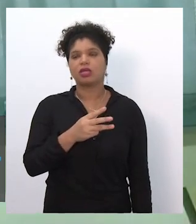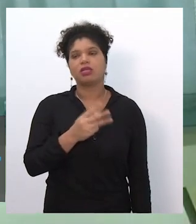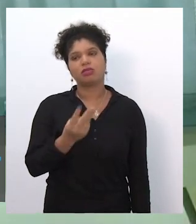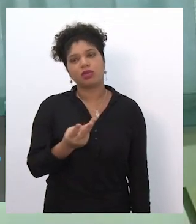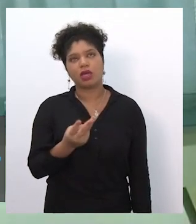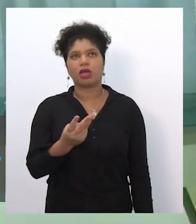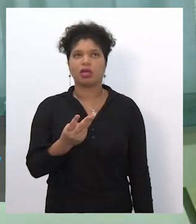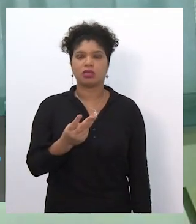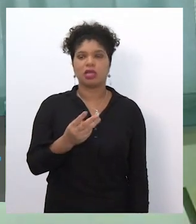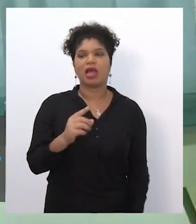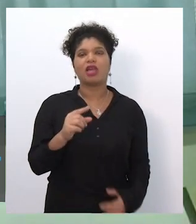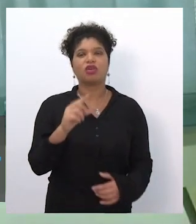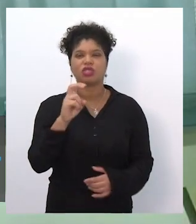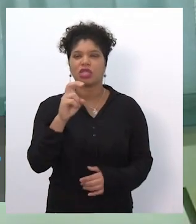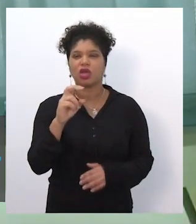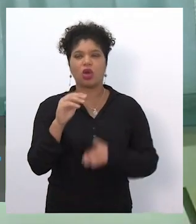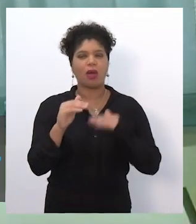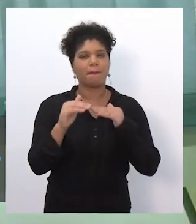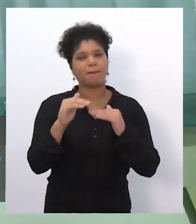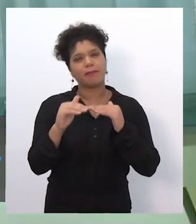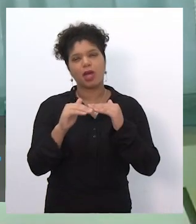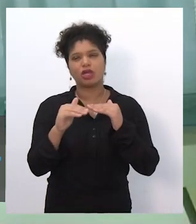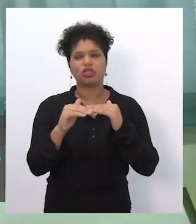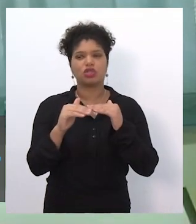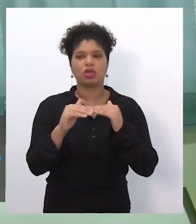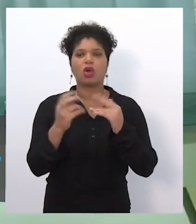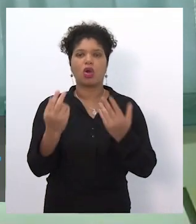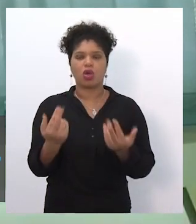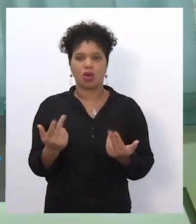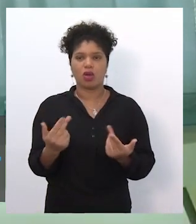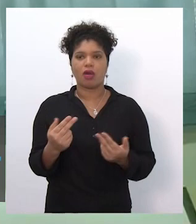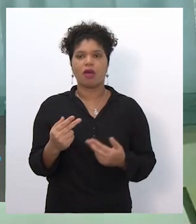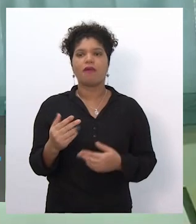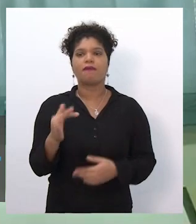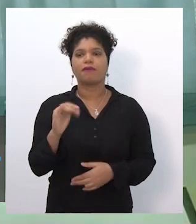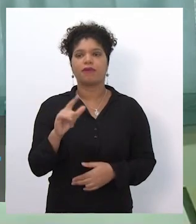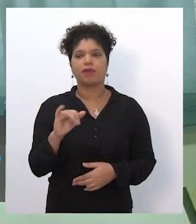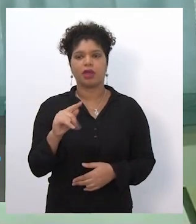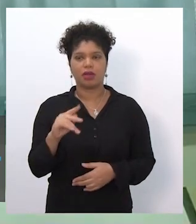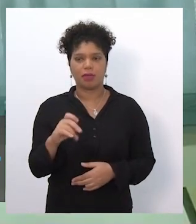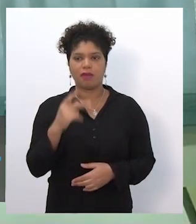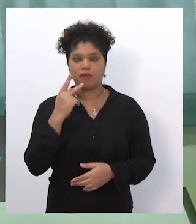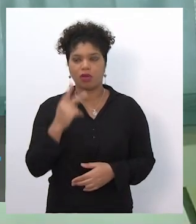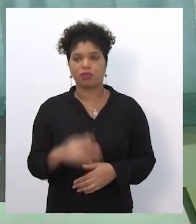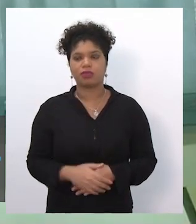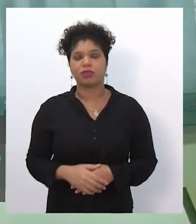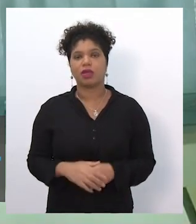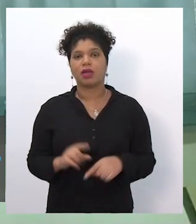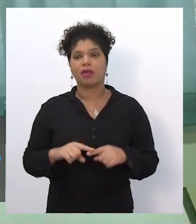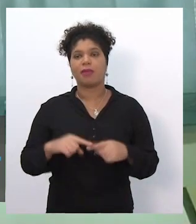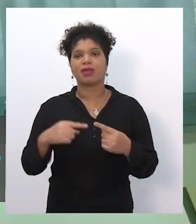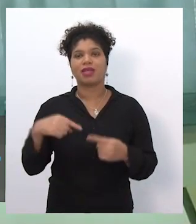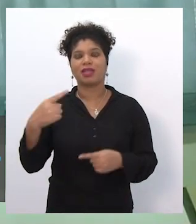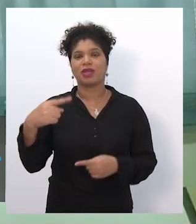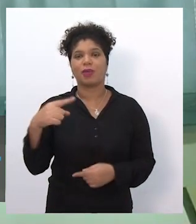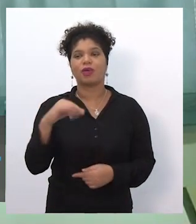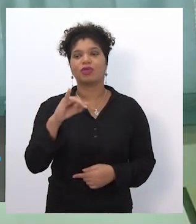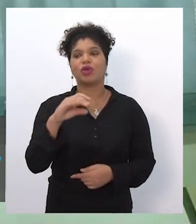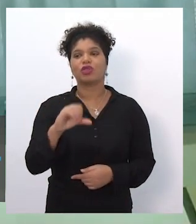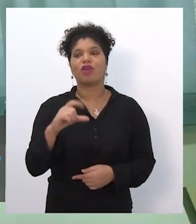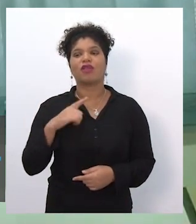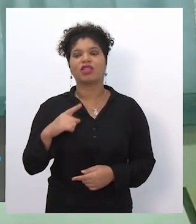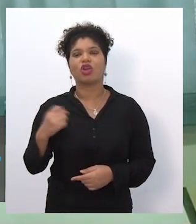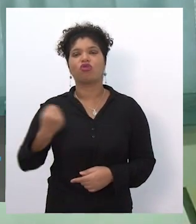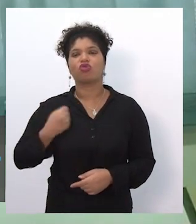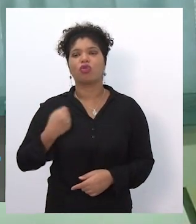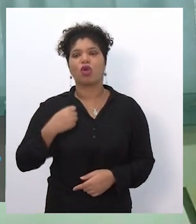estar um pouco no intermediário, e assim vai, como o Felipe comentou. Mas olha só o que acontece. Logo depois do i9, eu tenho uma numeração dele